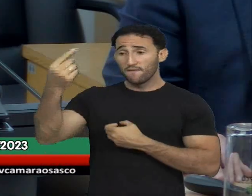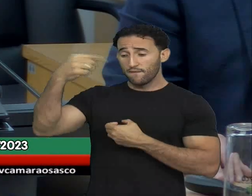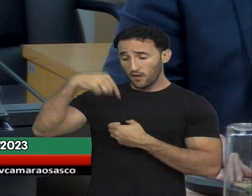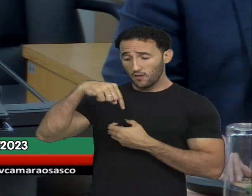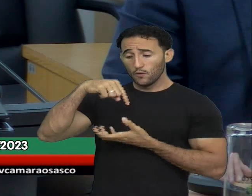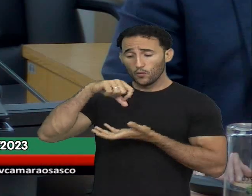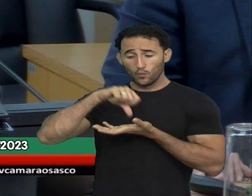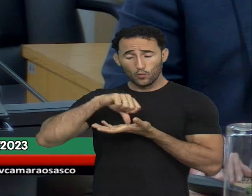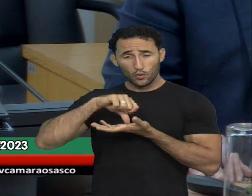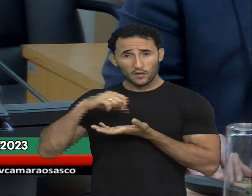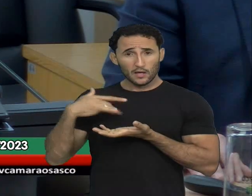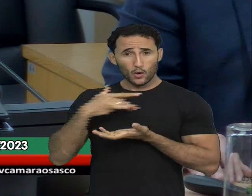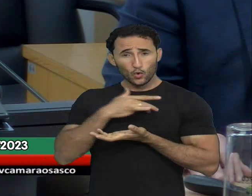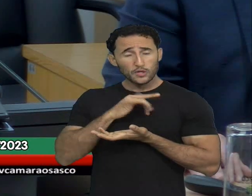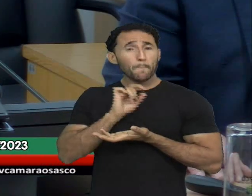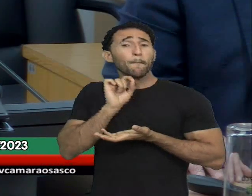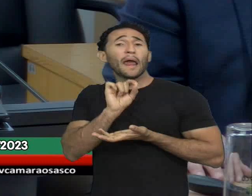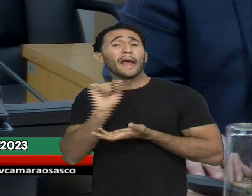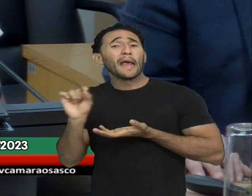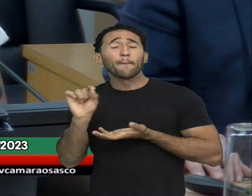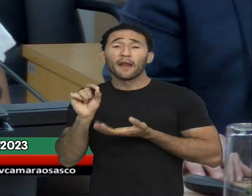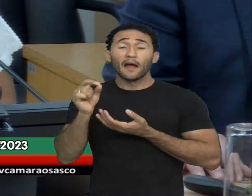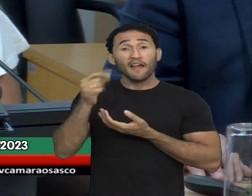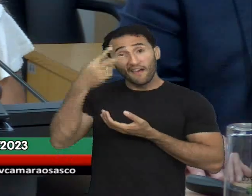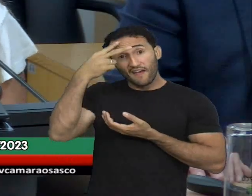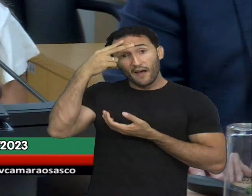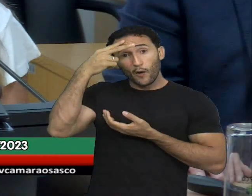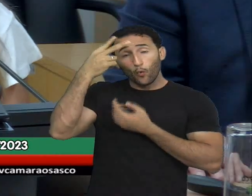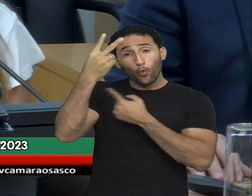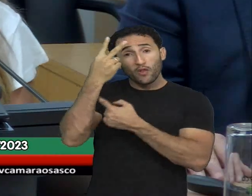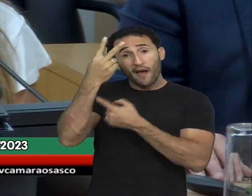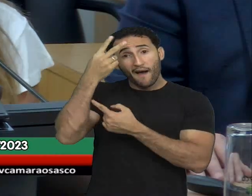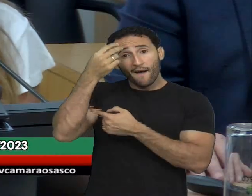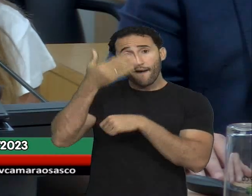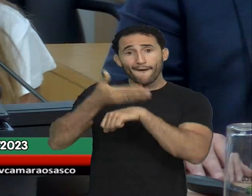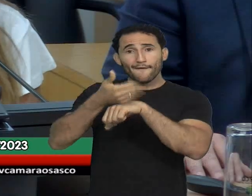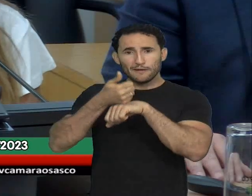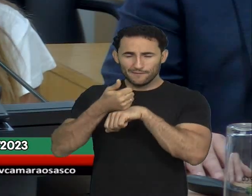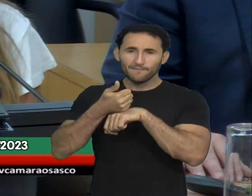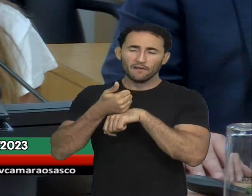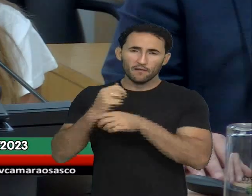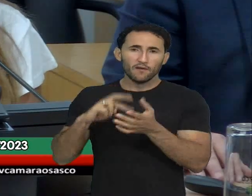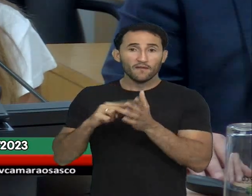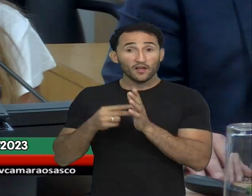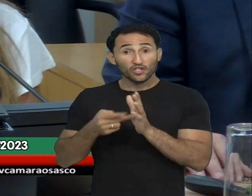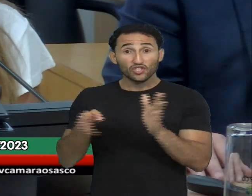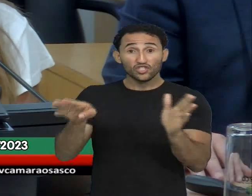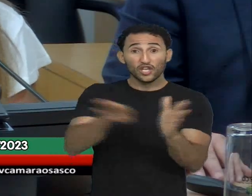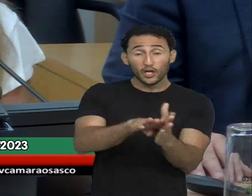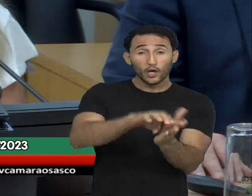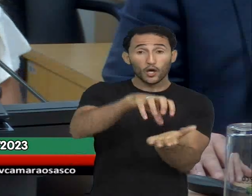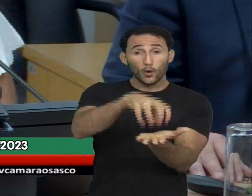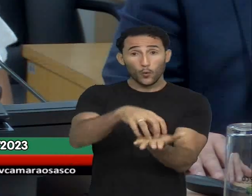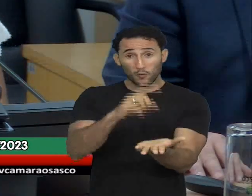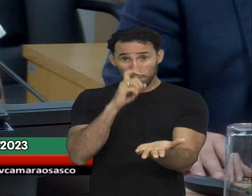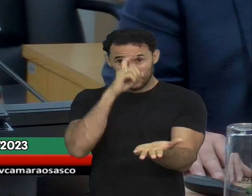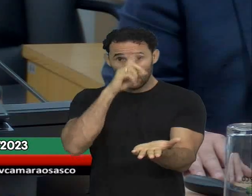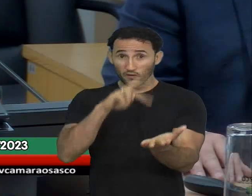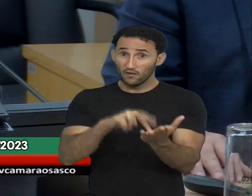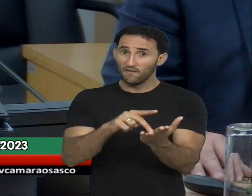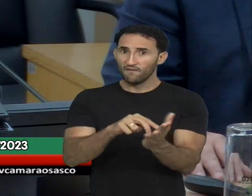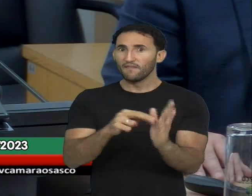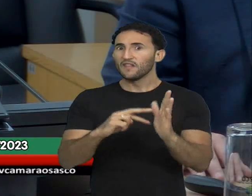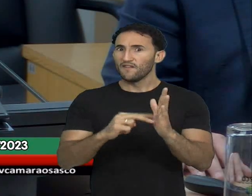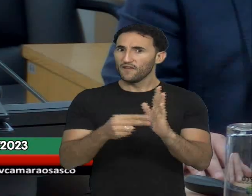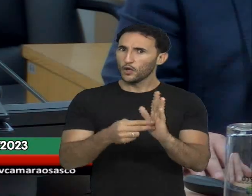é para prevenção. Então, quando chega numa urgência, né, ou emergência, é porque já estão doentes, não é isso? Então, doutor,